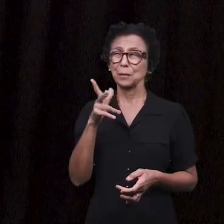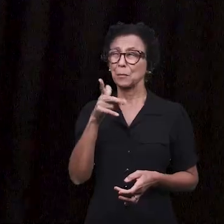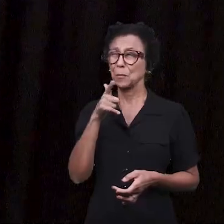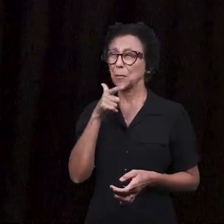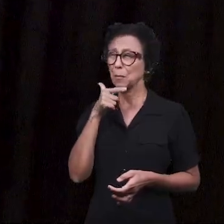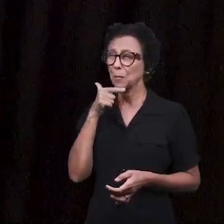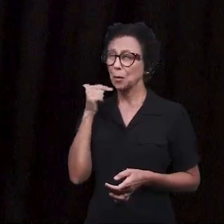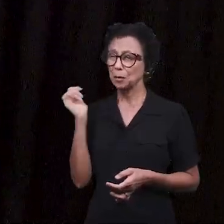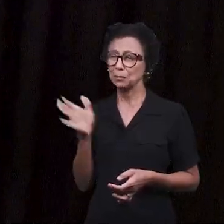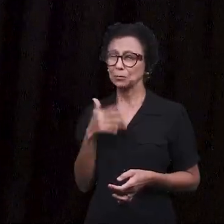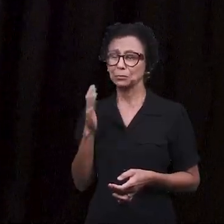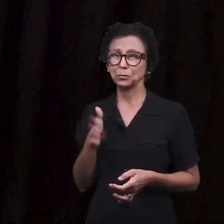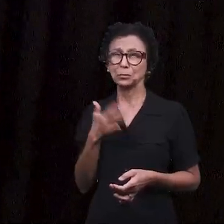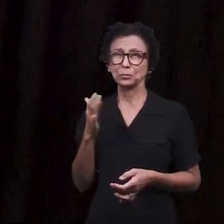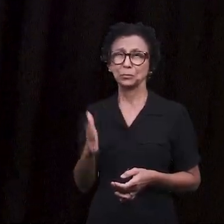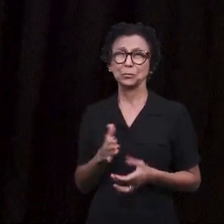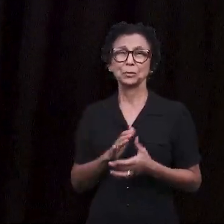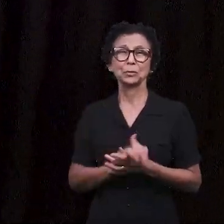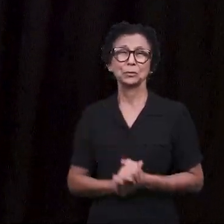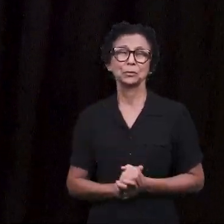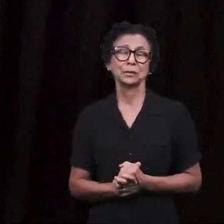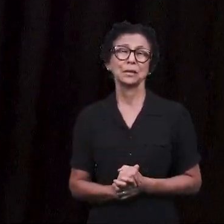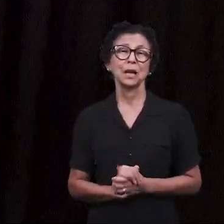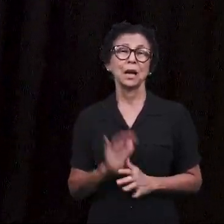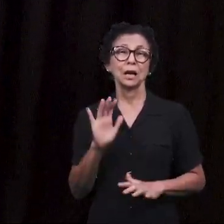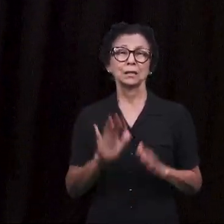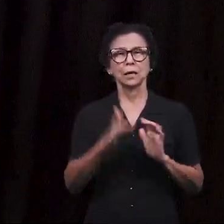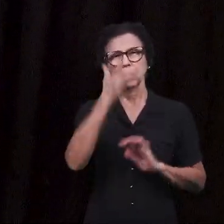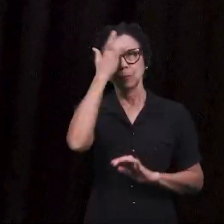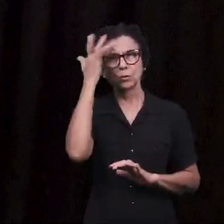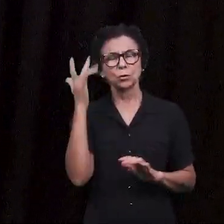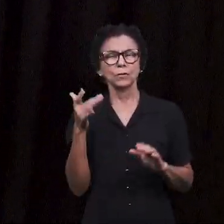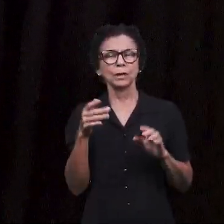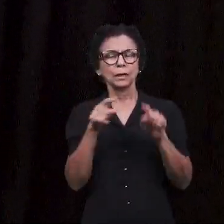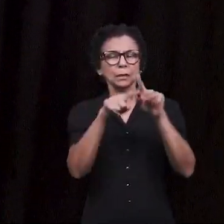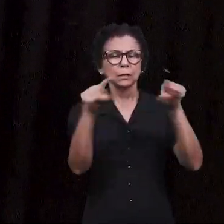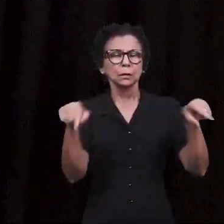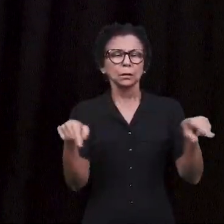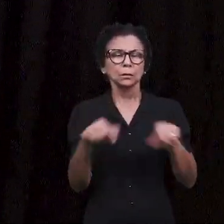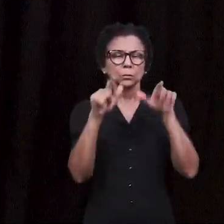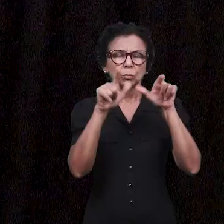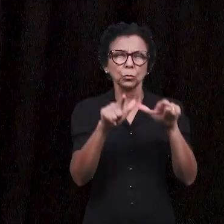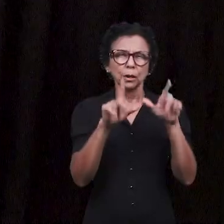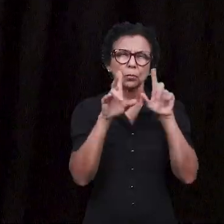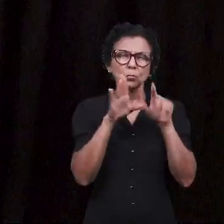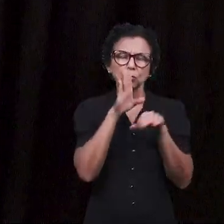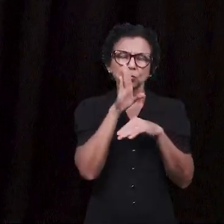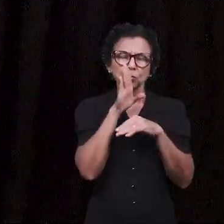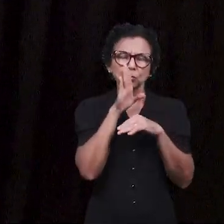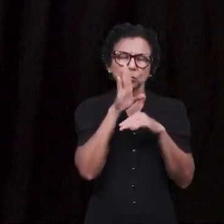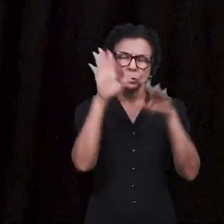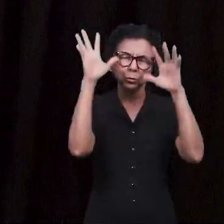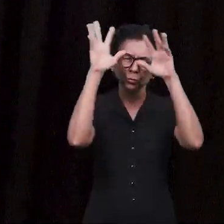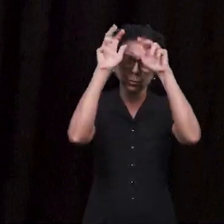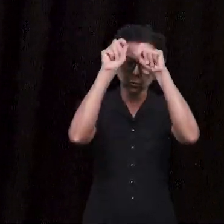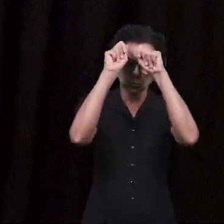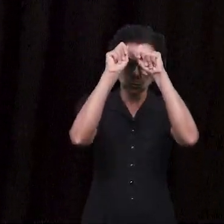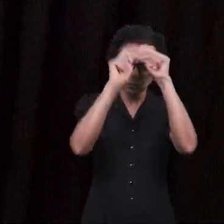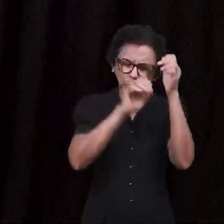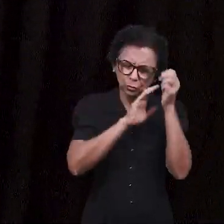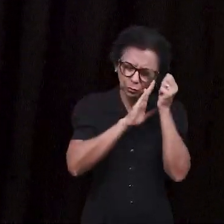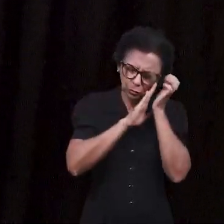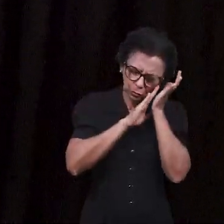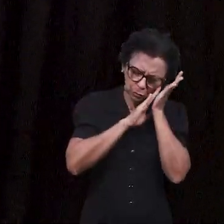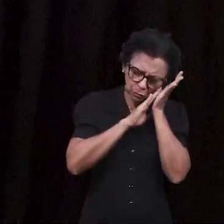pessoa precisa ficar enclausurada, fechada num local, para que aquele processo de dor